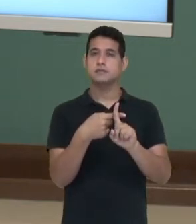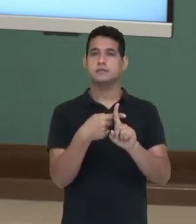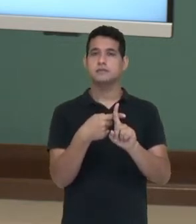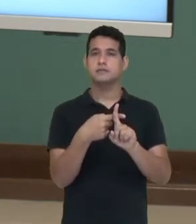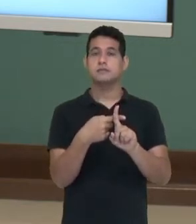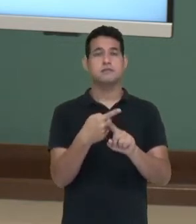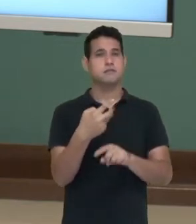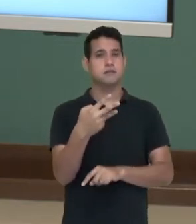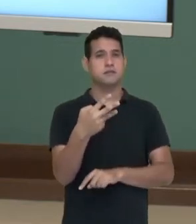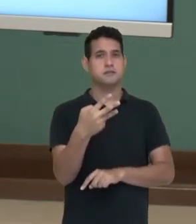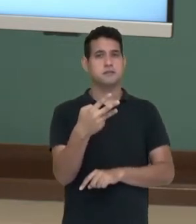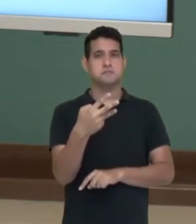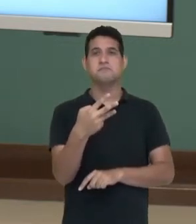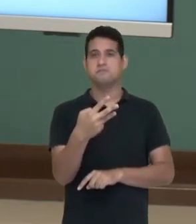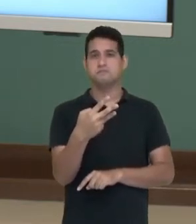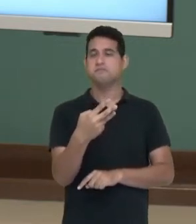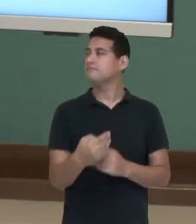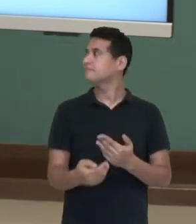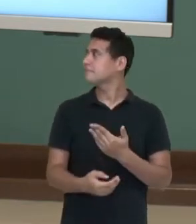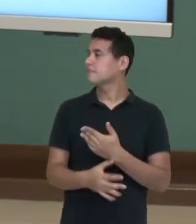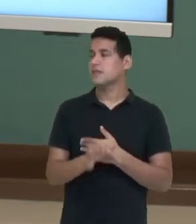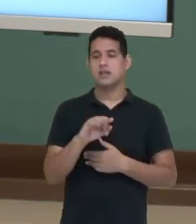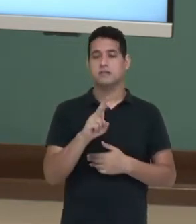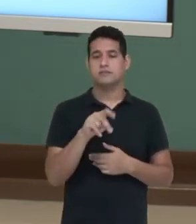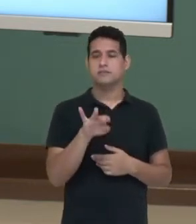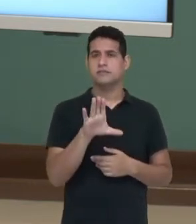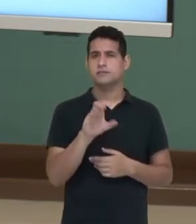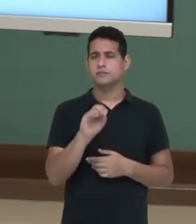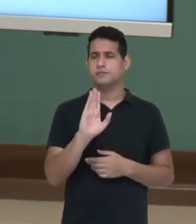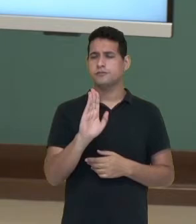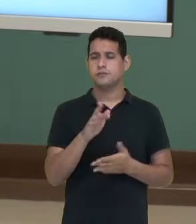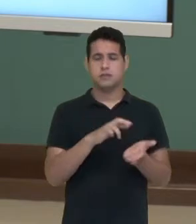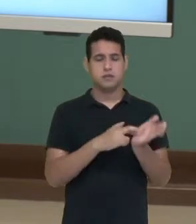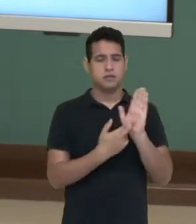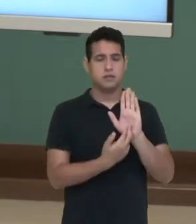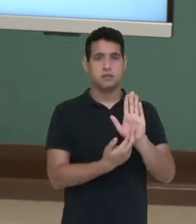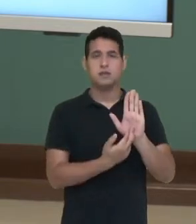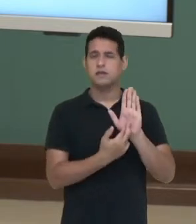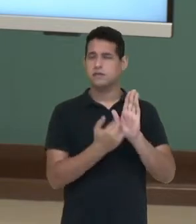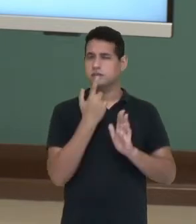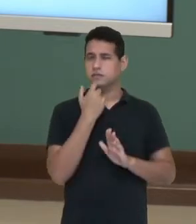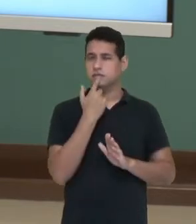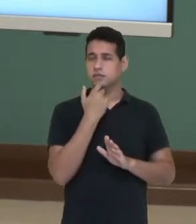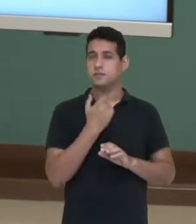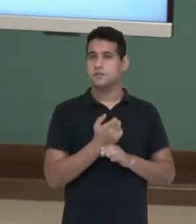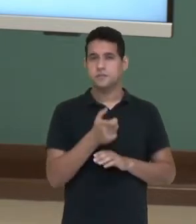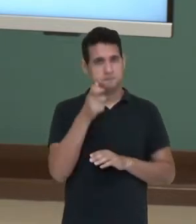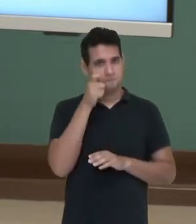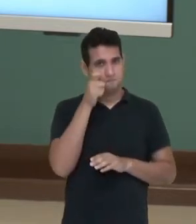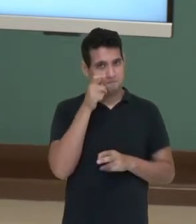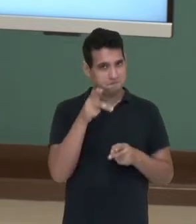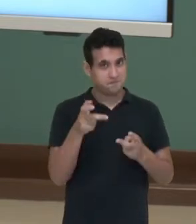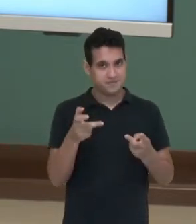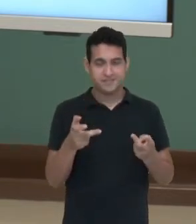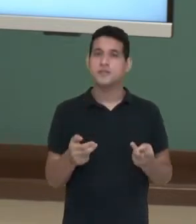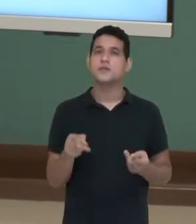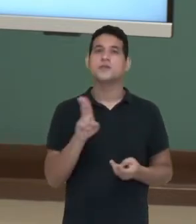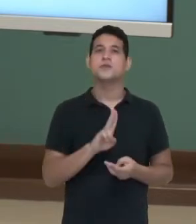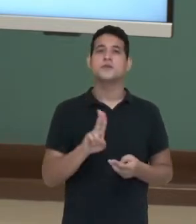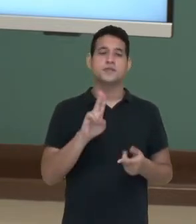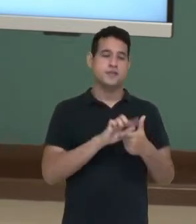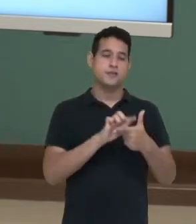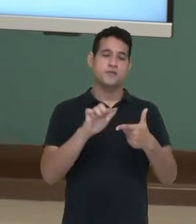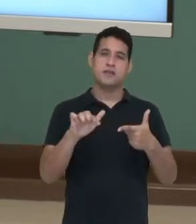mais 3. É essa função que está representada aqui em vermelhinho. Viu que interessante? Através do